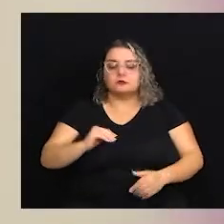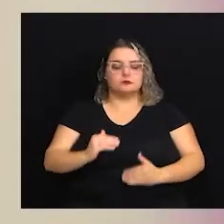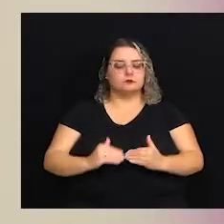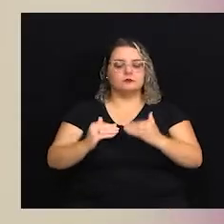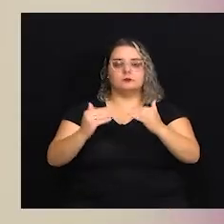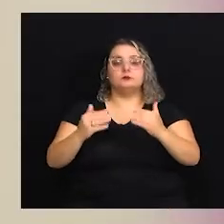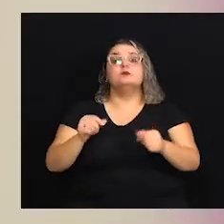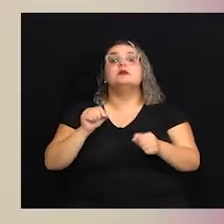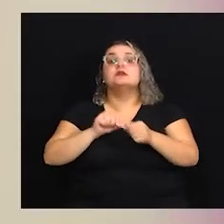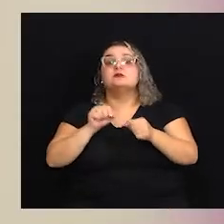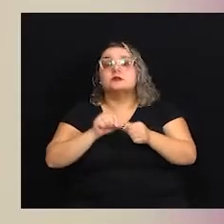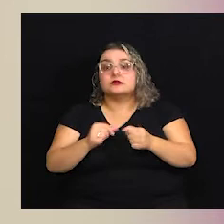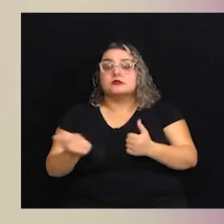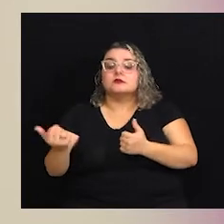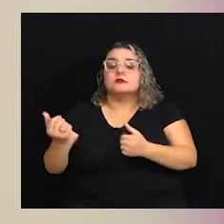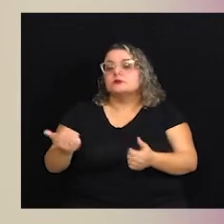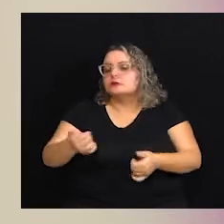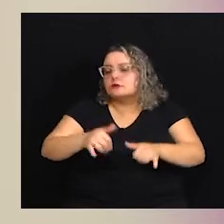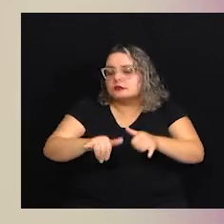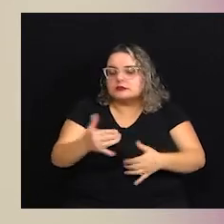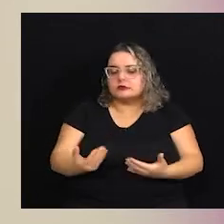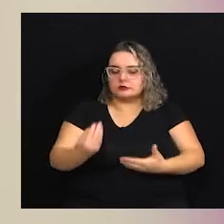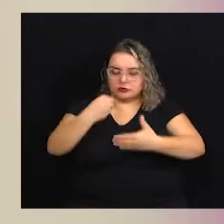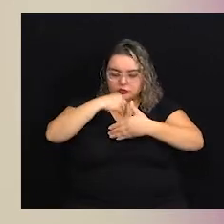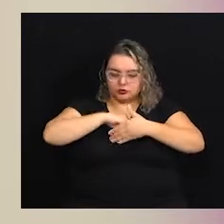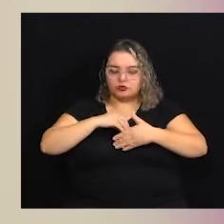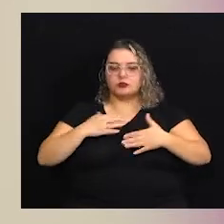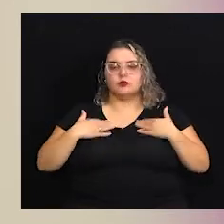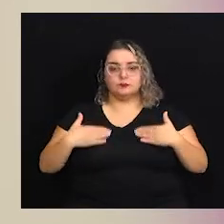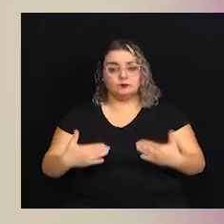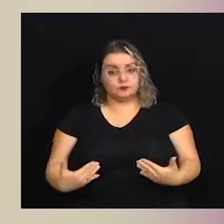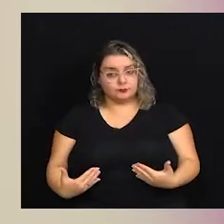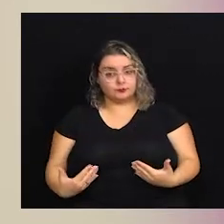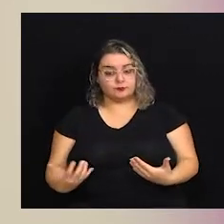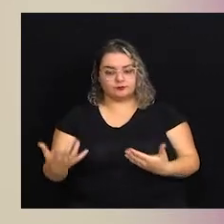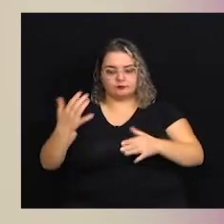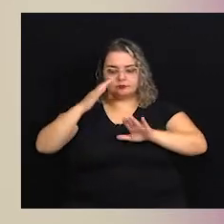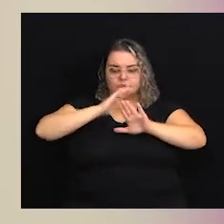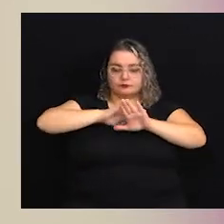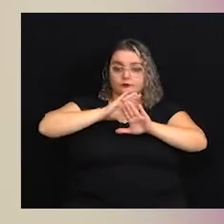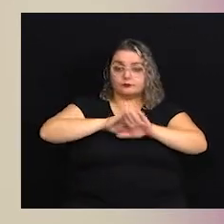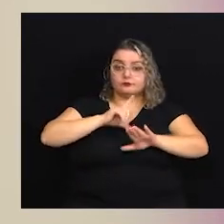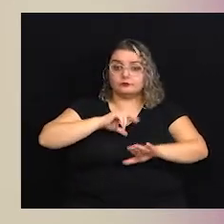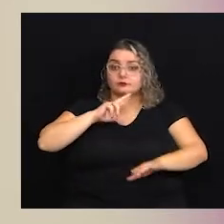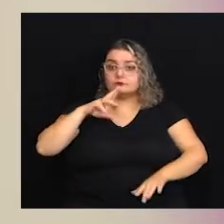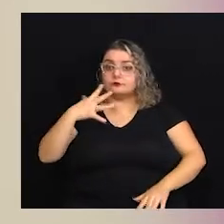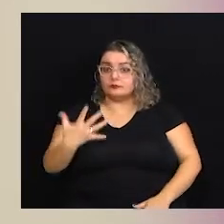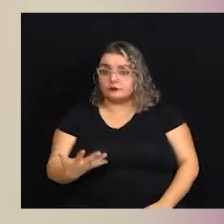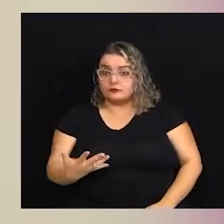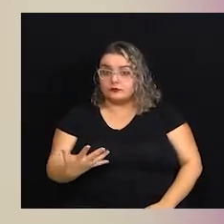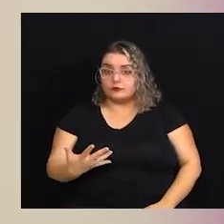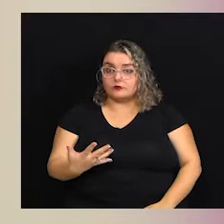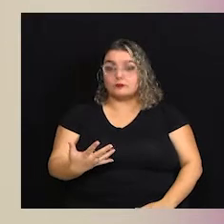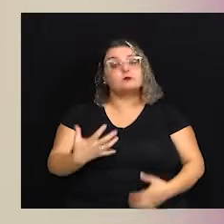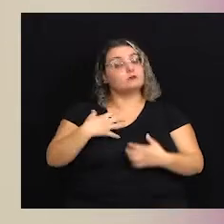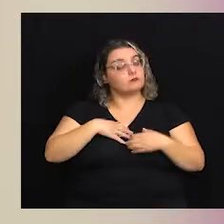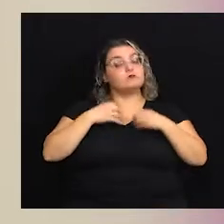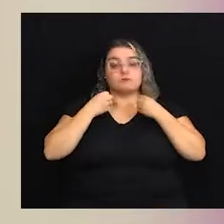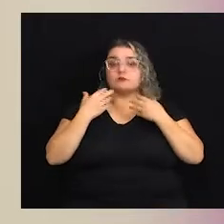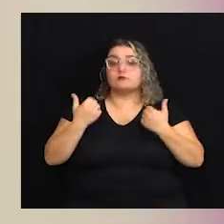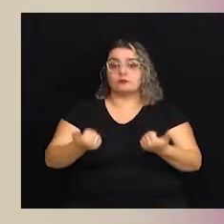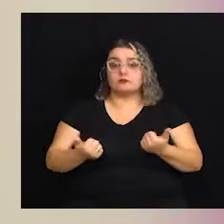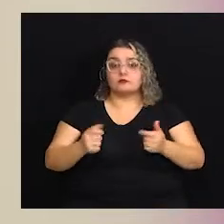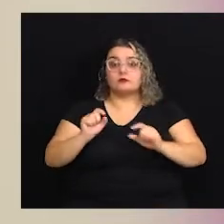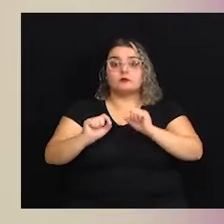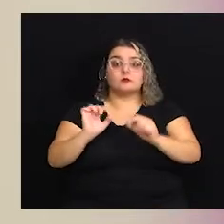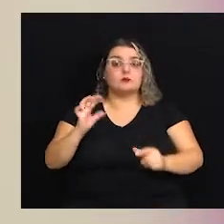produção, mas fazer com que essas substâncias hajam nos seus receptores e você tenha os resultados e se sinta bem.